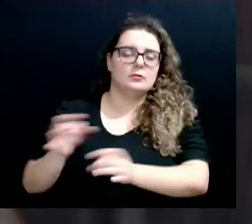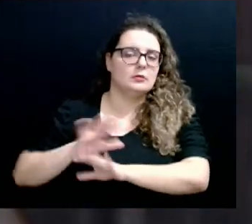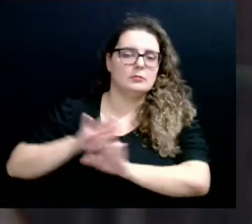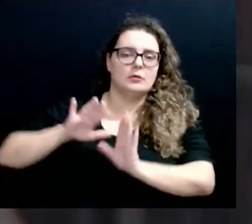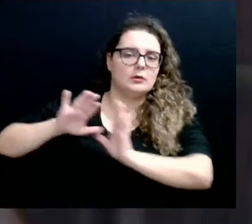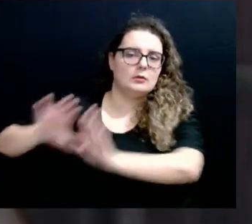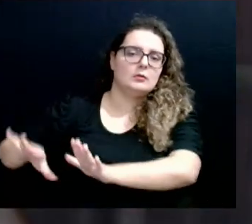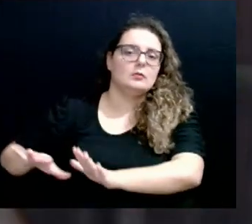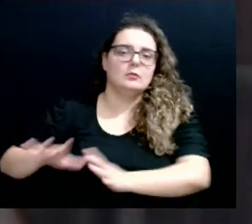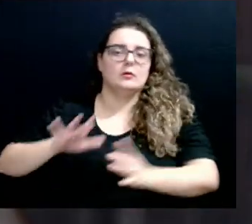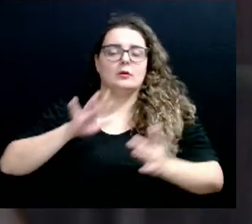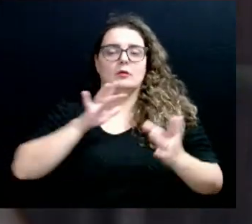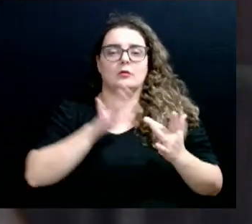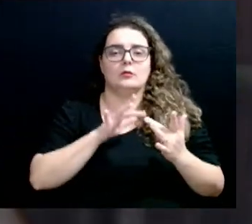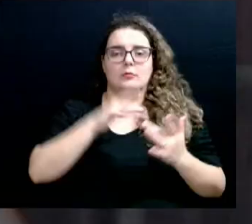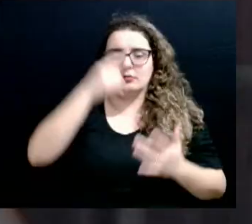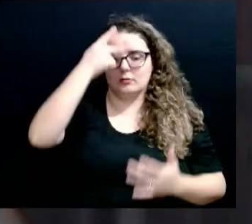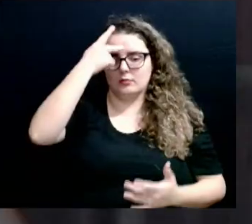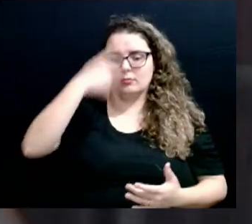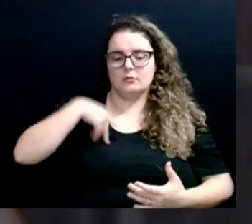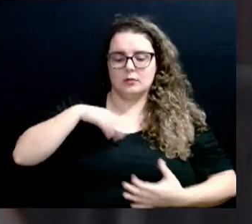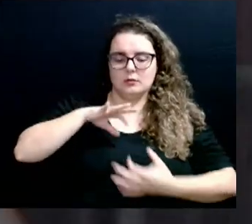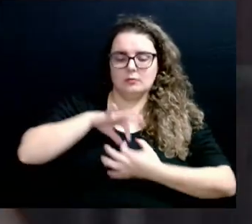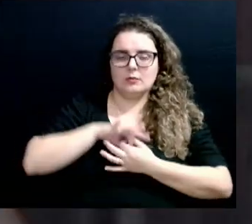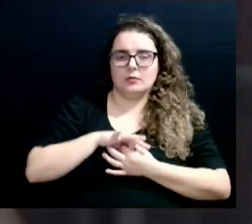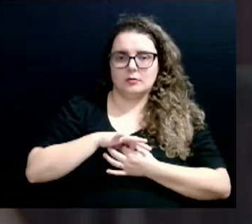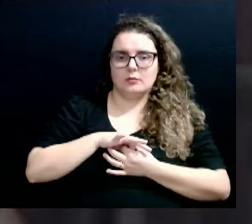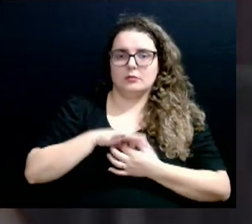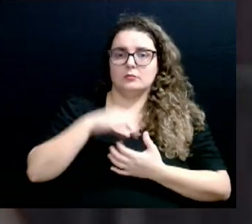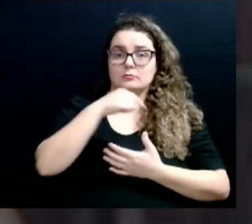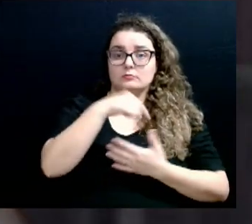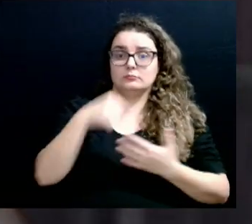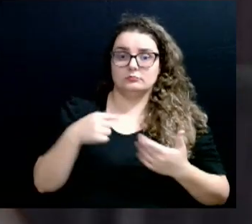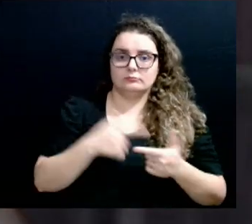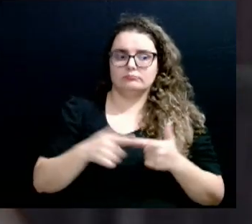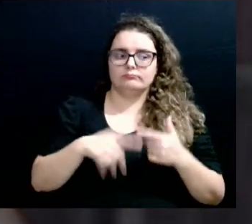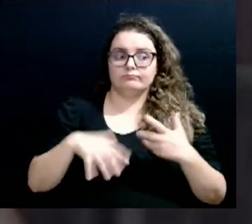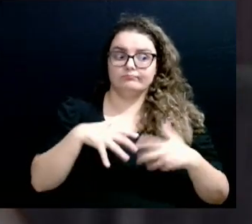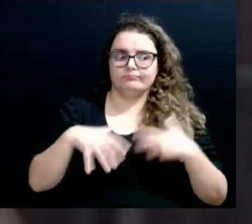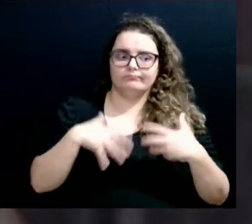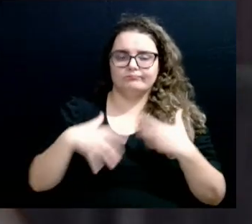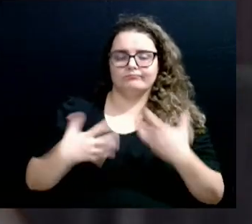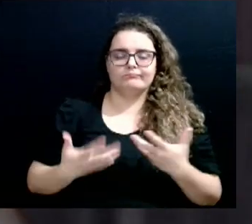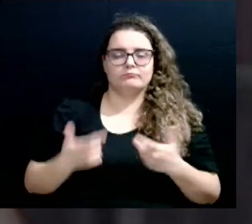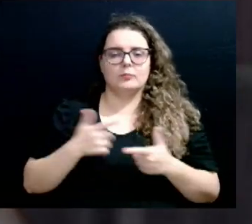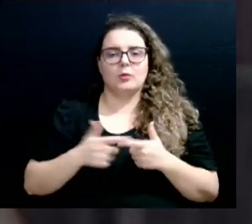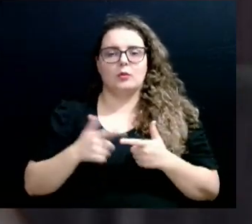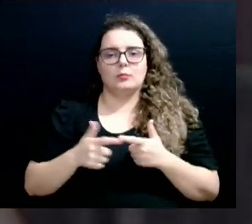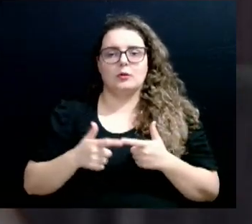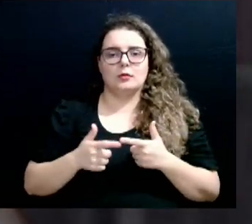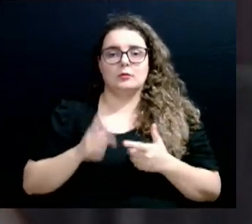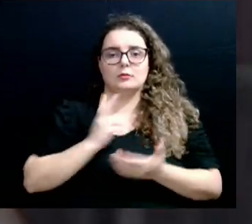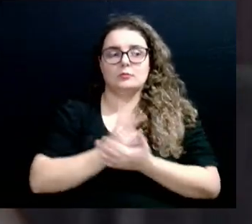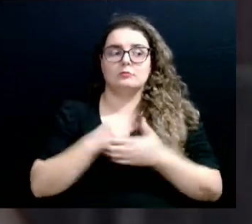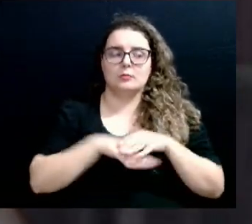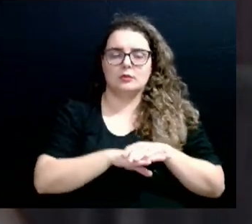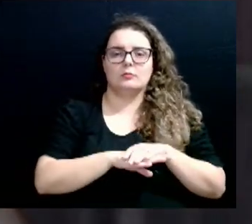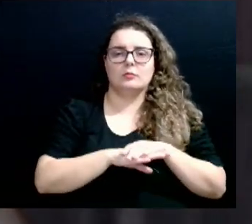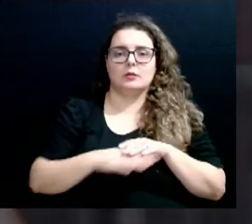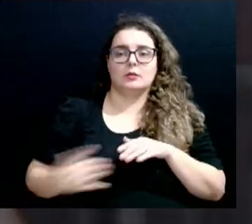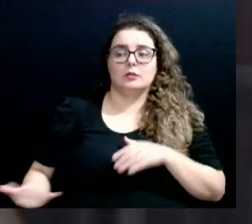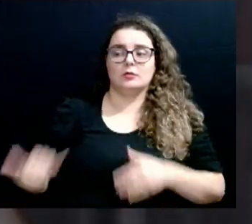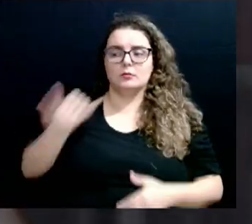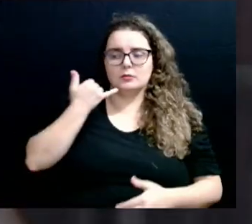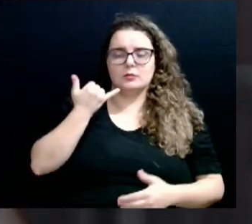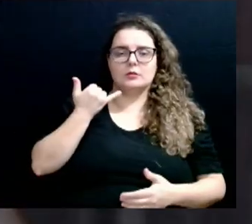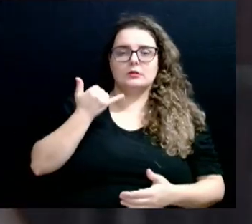contato muito intensamente com essas questões ali que estão, né, borbulhando, onde o celular estava sendo uma fuga. E aí sim